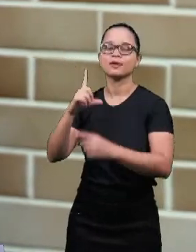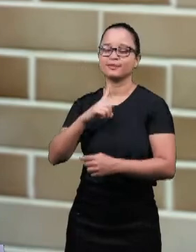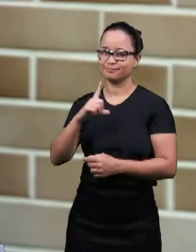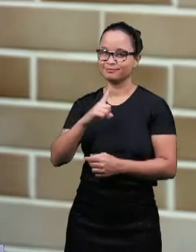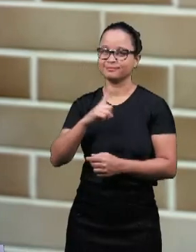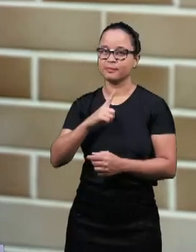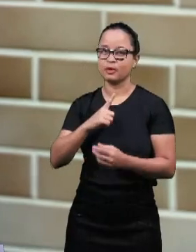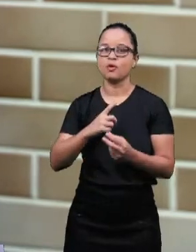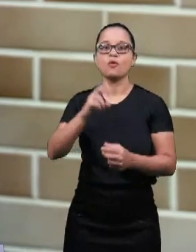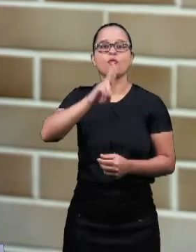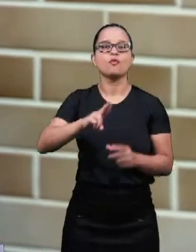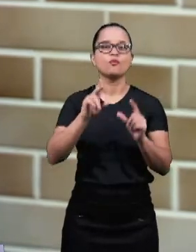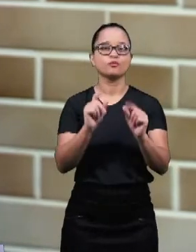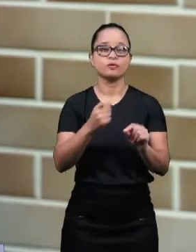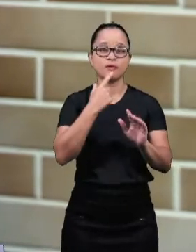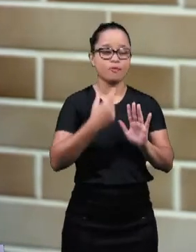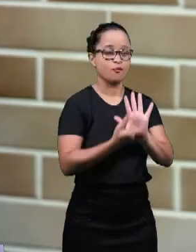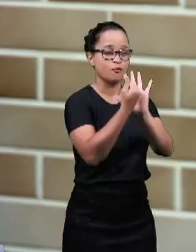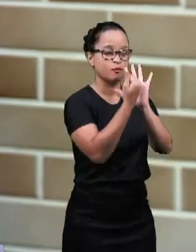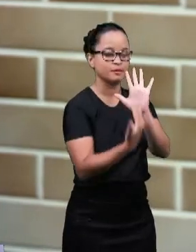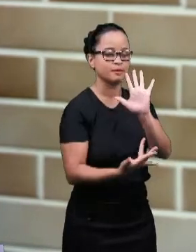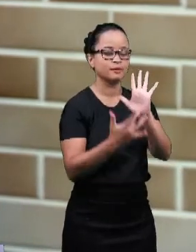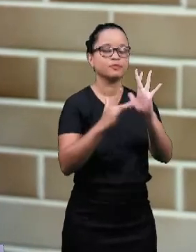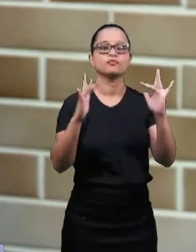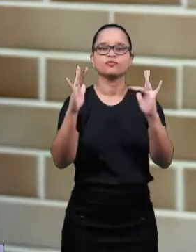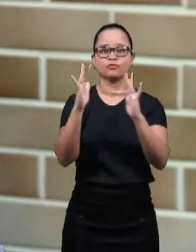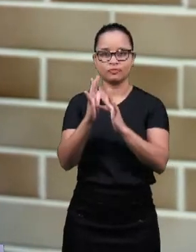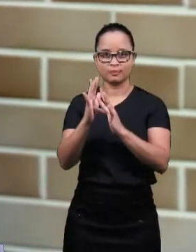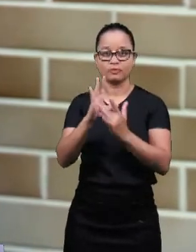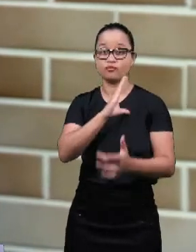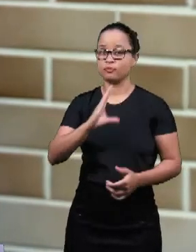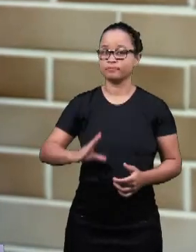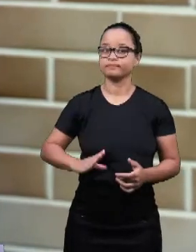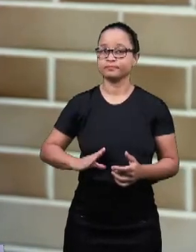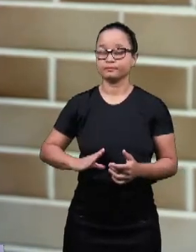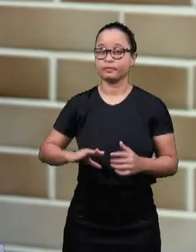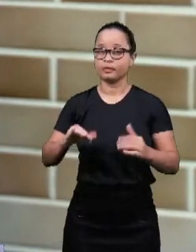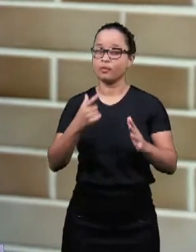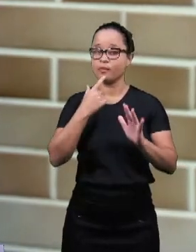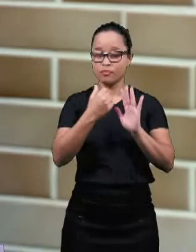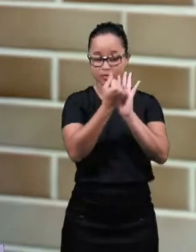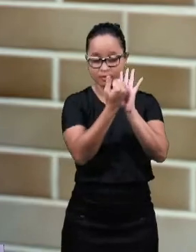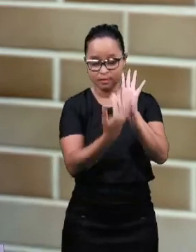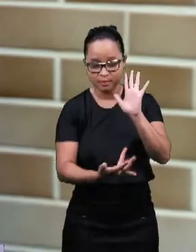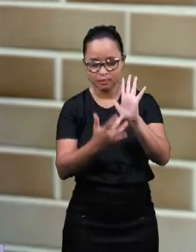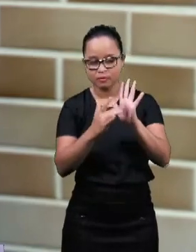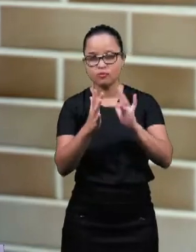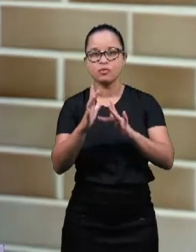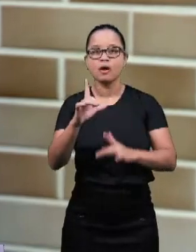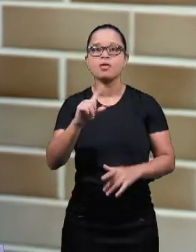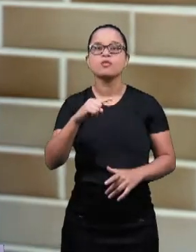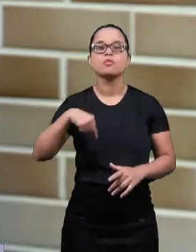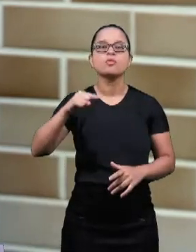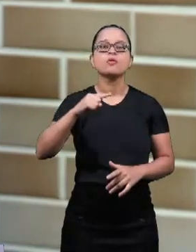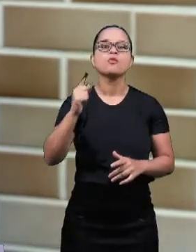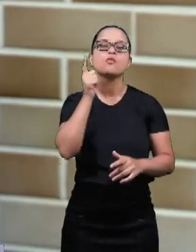sangue do Senhor Jesus Cristo. E por este sangue nós fomos salvos para a vida eterna. E